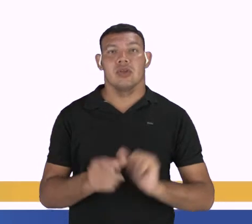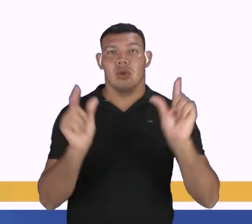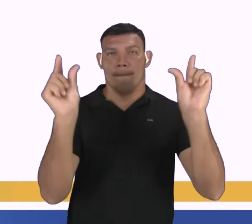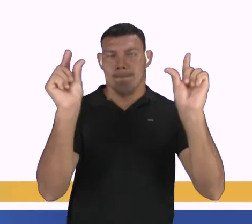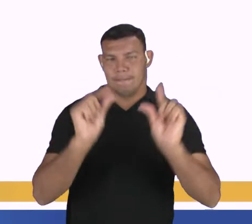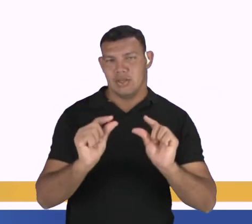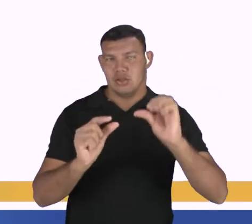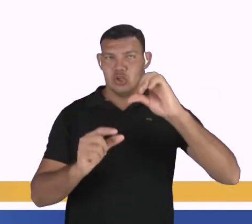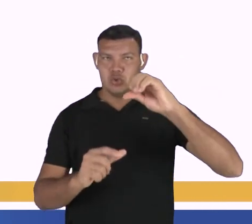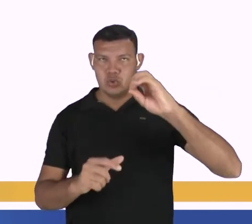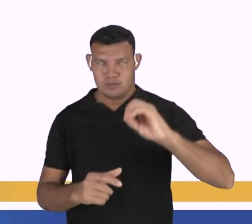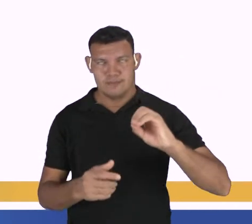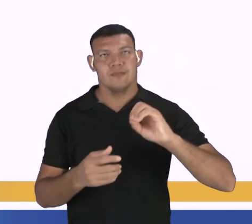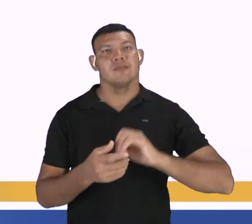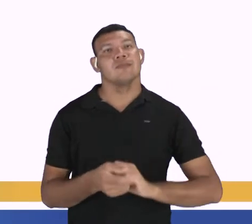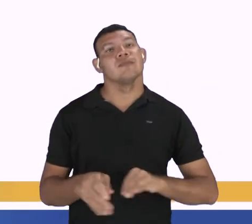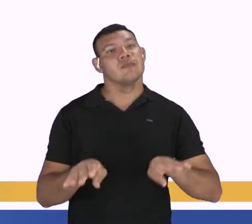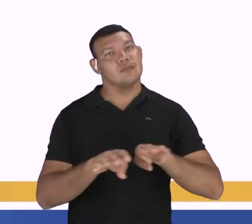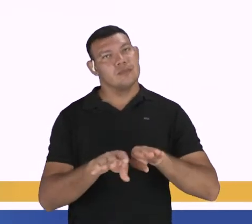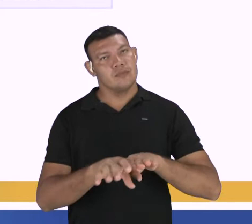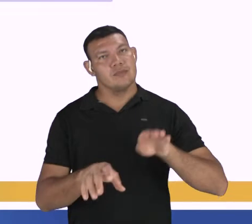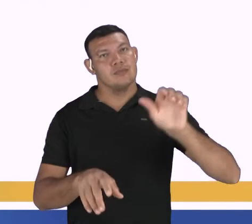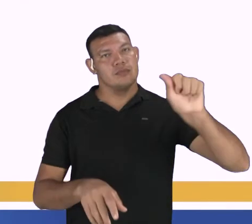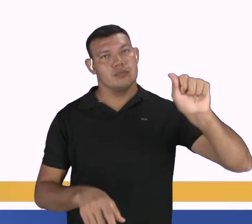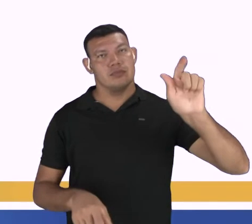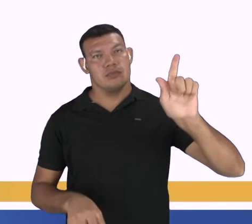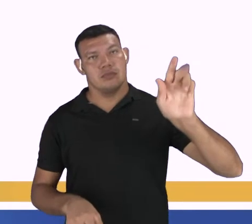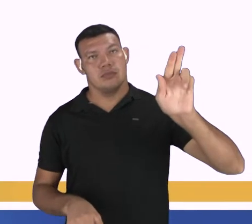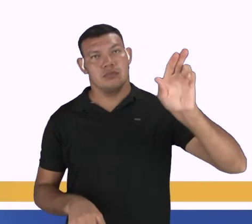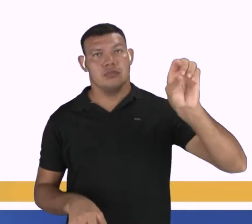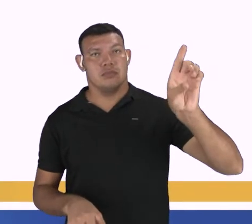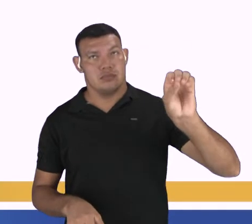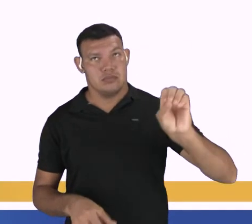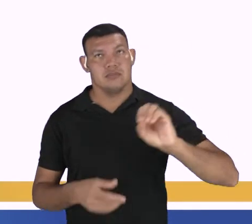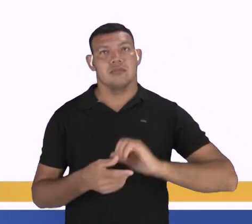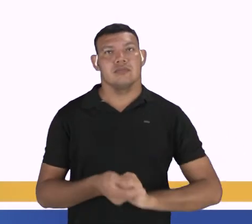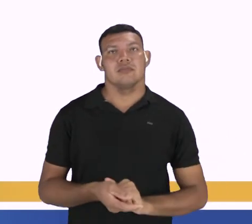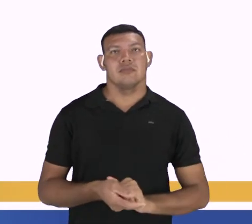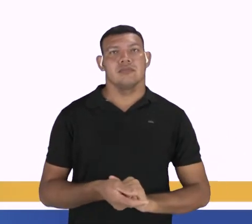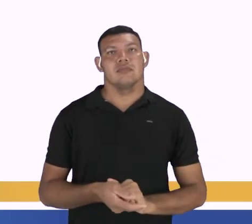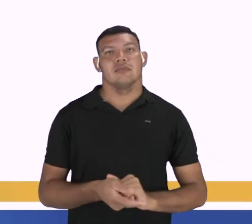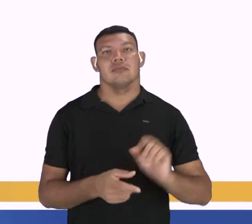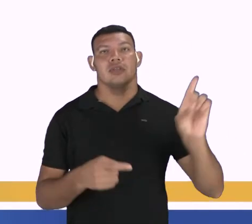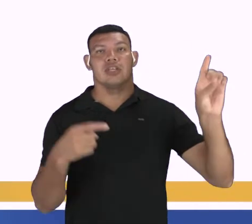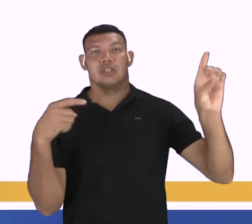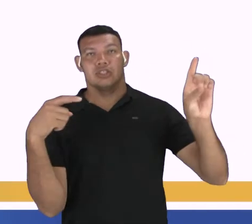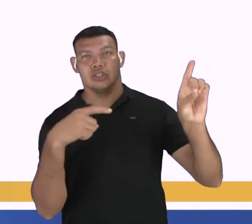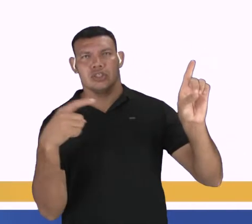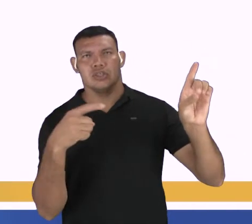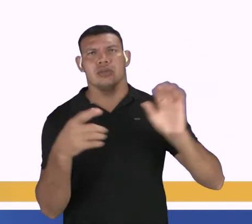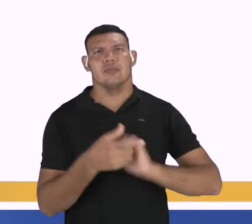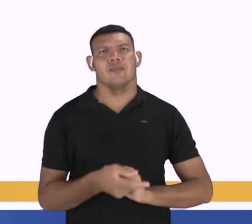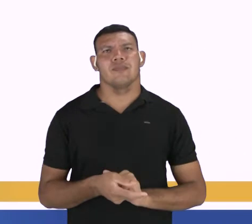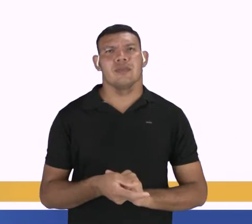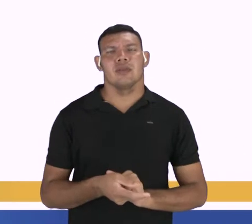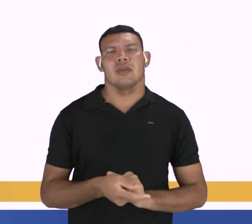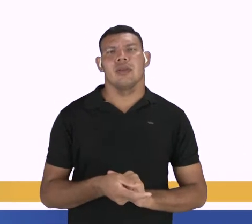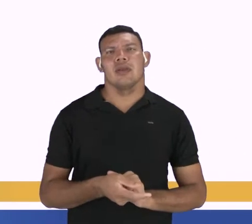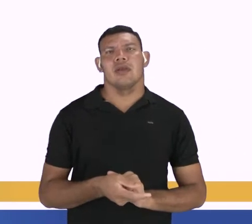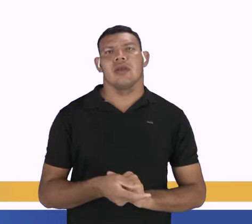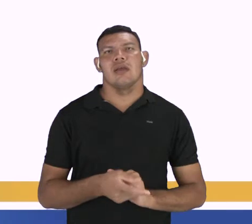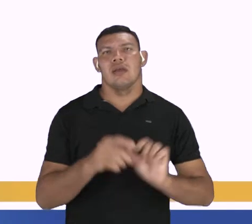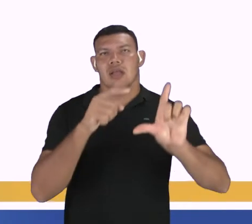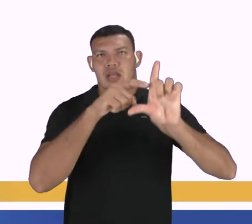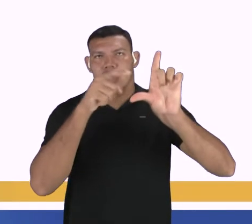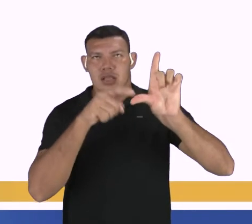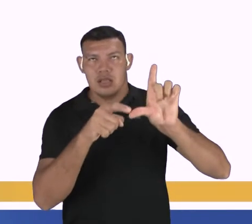menos de 90 graus, portanto é um ângulo agudo. Quais são os ângulos obtusos? Os ângulos obtusos são aqueles ângulos, né,